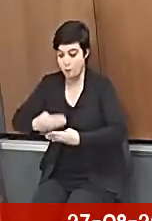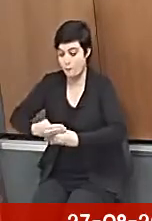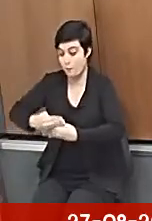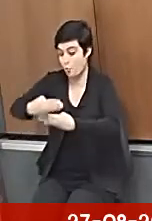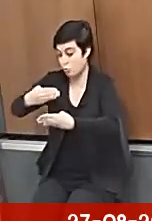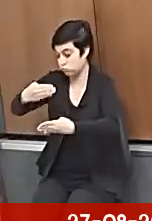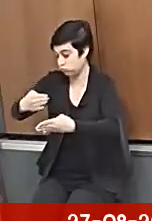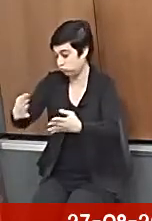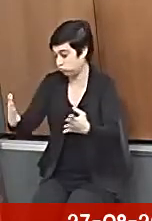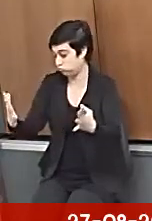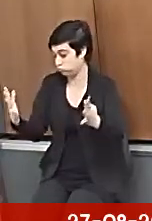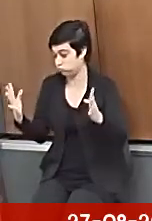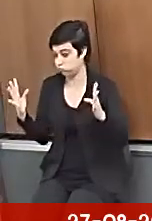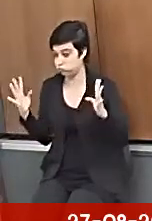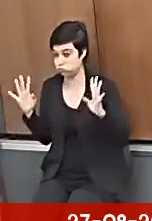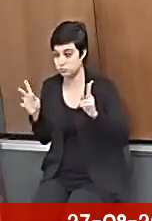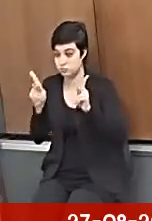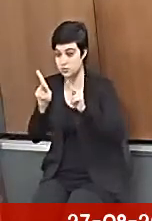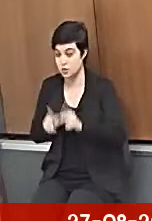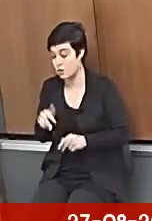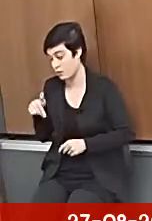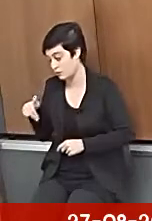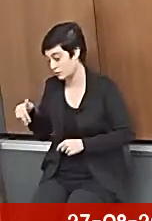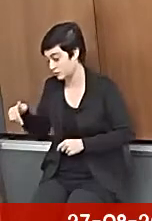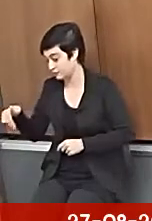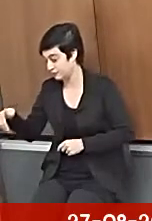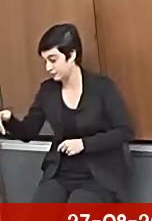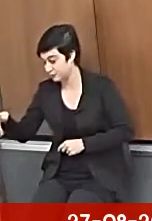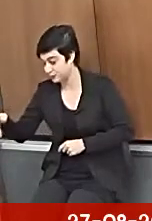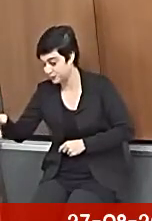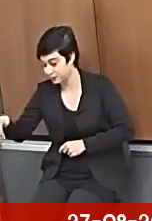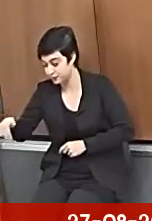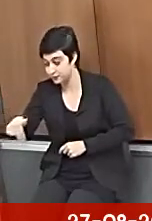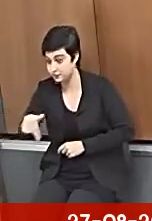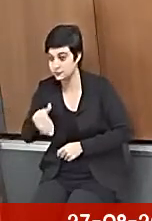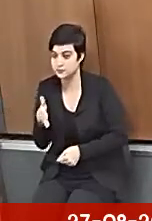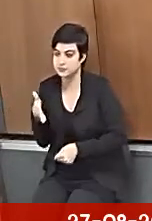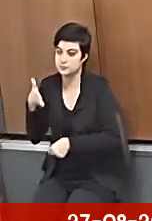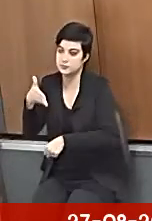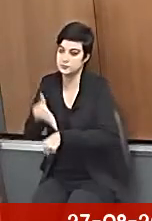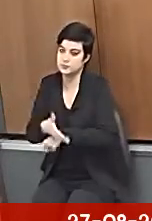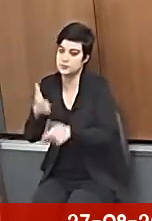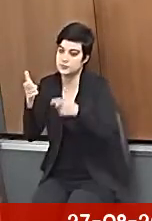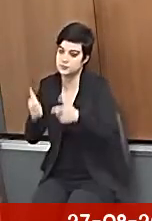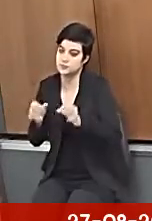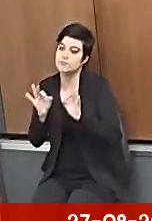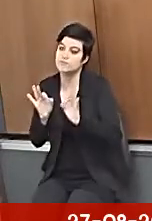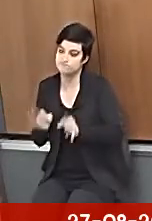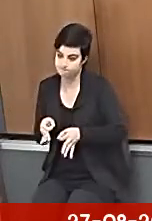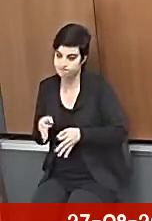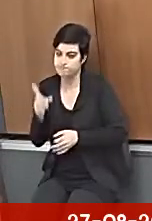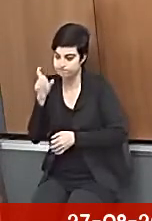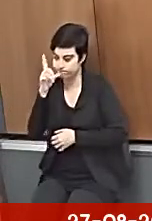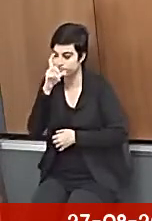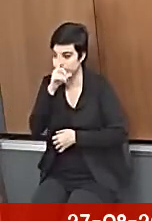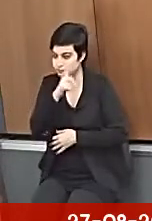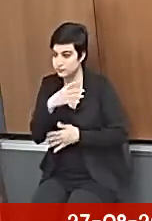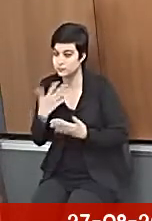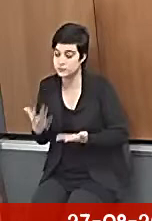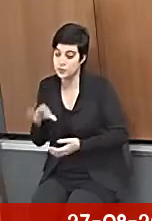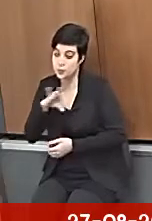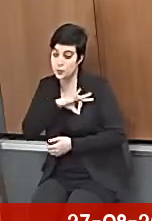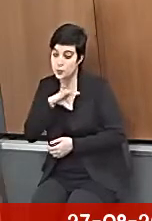colocaram ali que a pessoa tem que dar uma volta em todo o anel para ter acesso ao seu portão eu acho que a polícia militar ao a